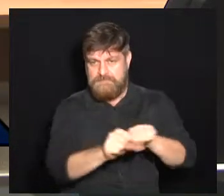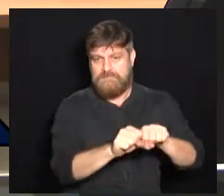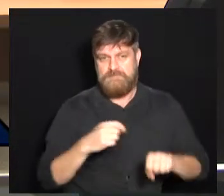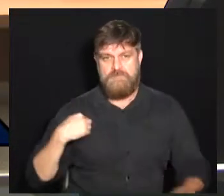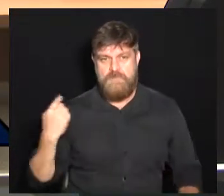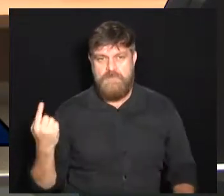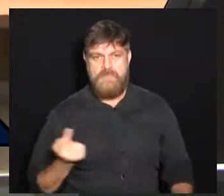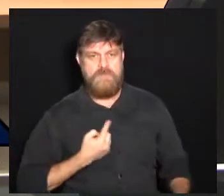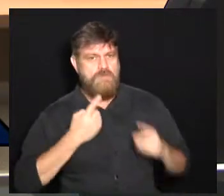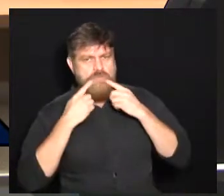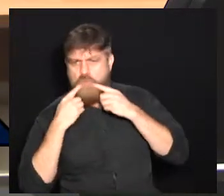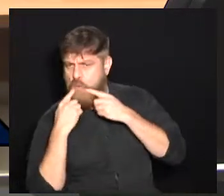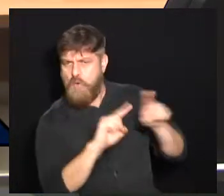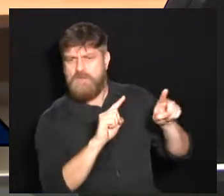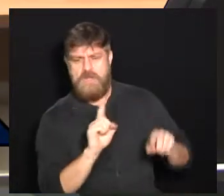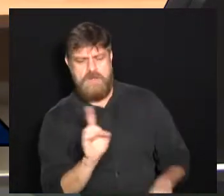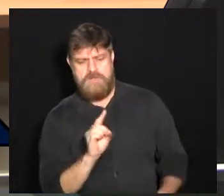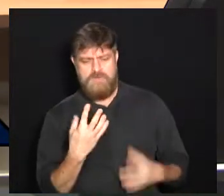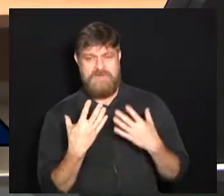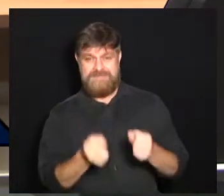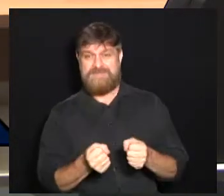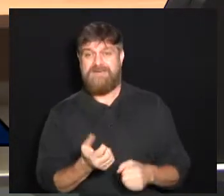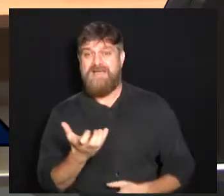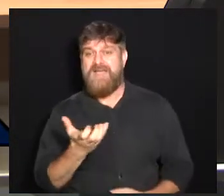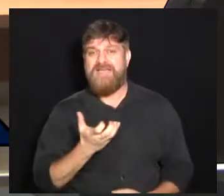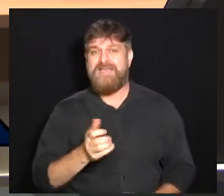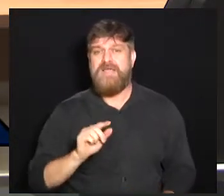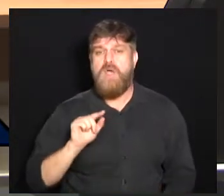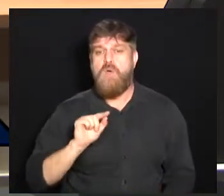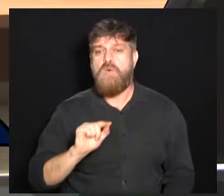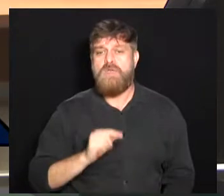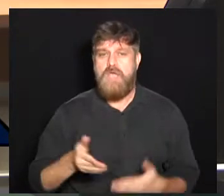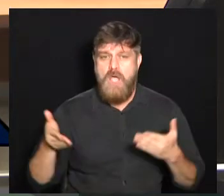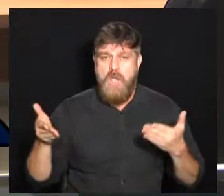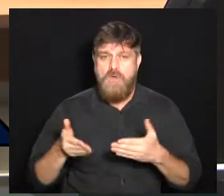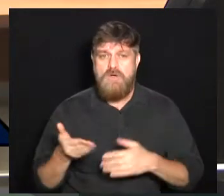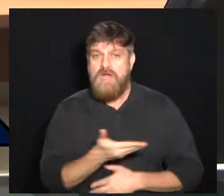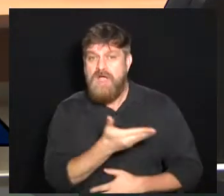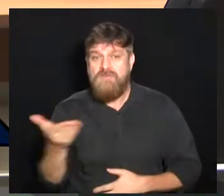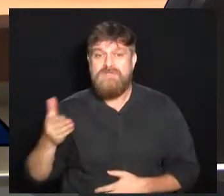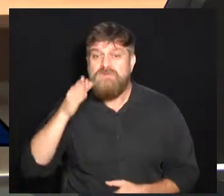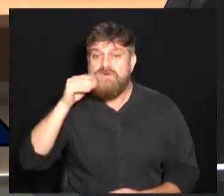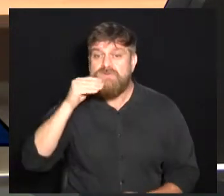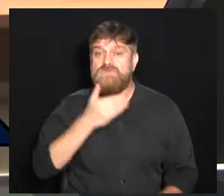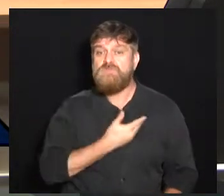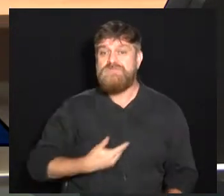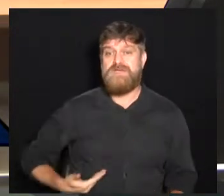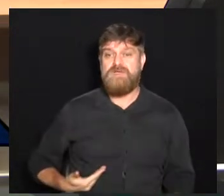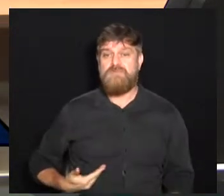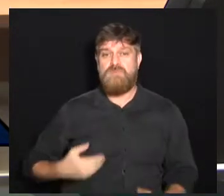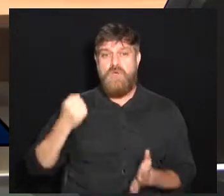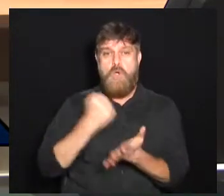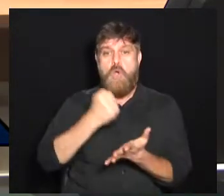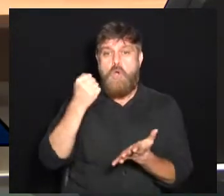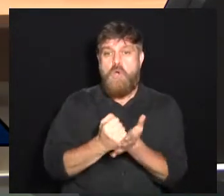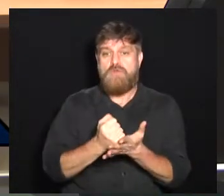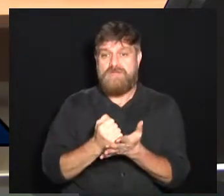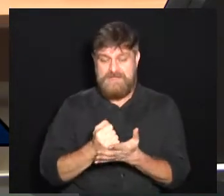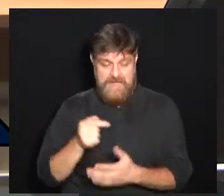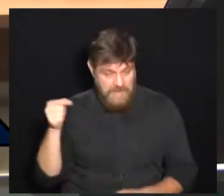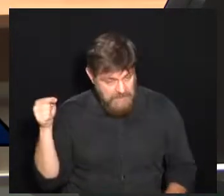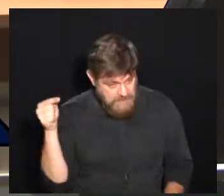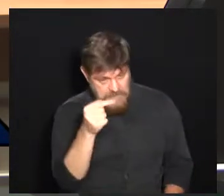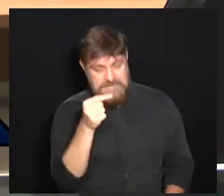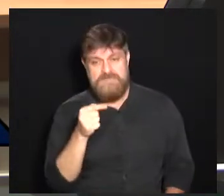fomos contrários, porque nós queríamos que hoje vocês fossem servidor público, fosse contratado pelo poder